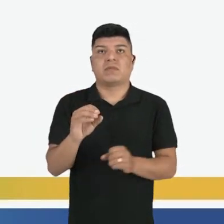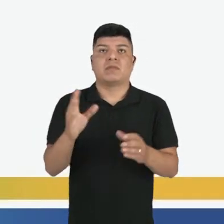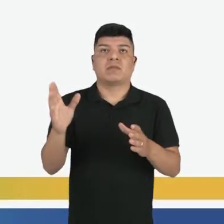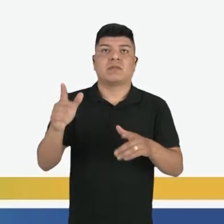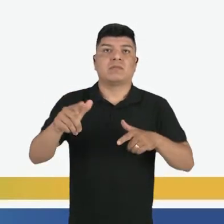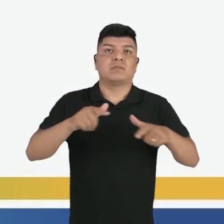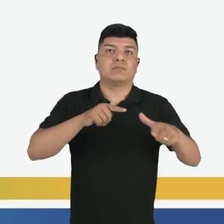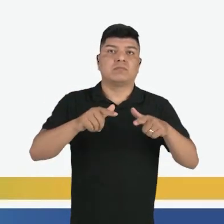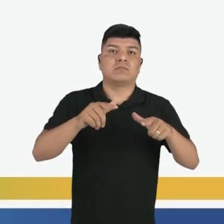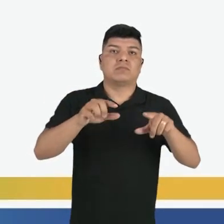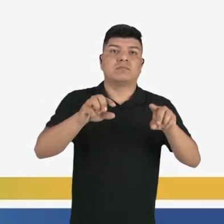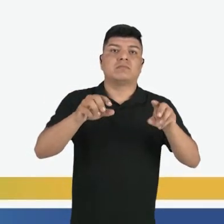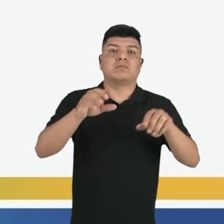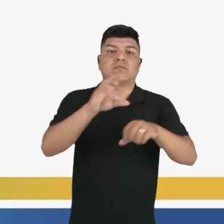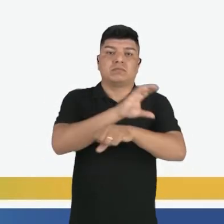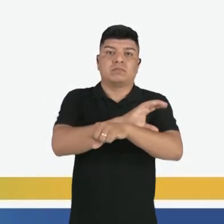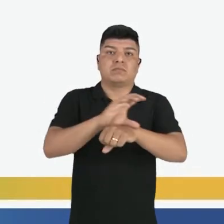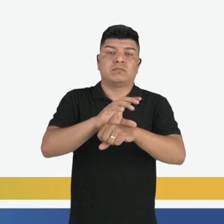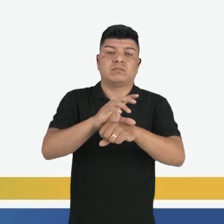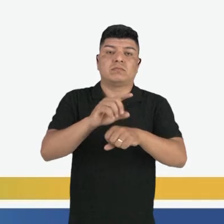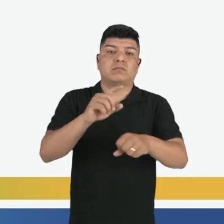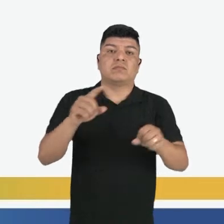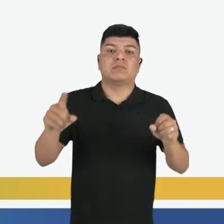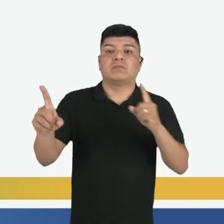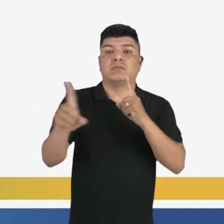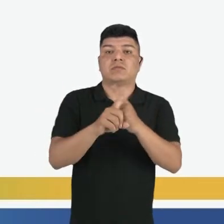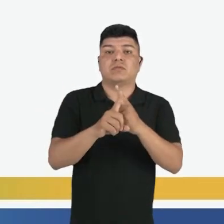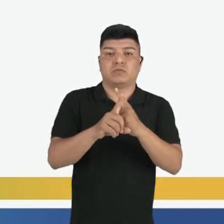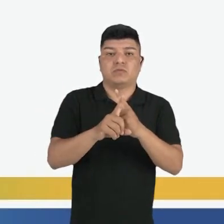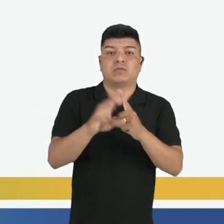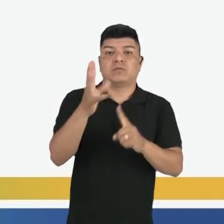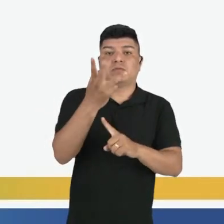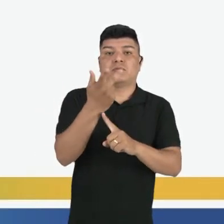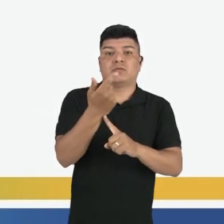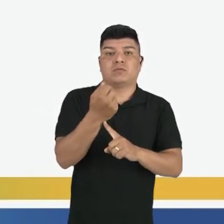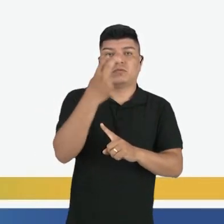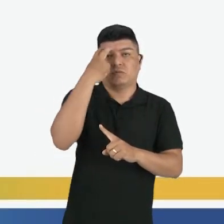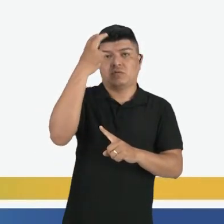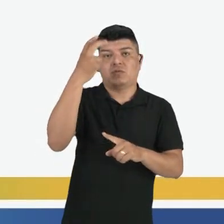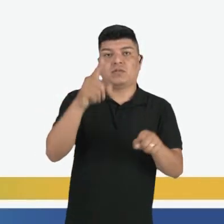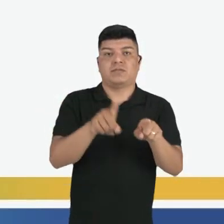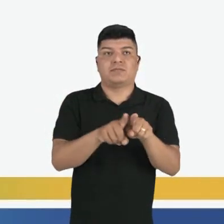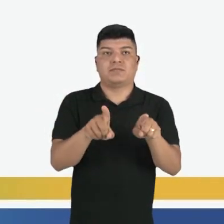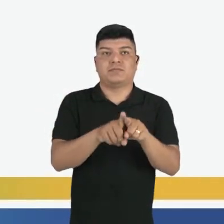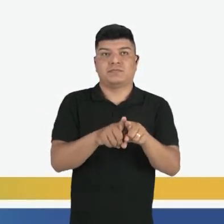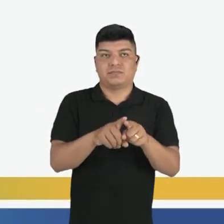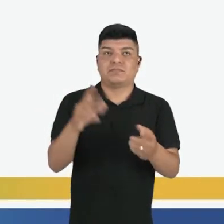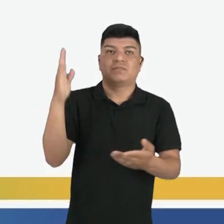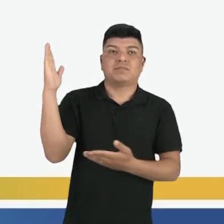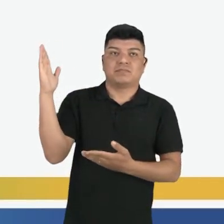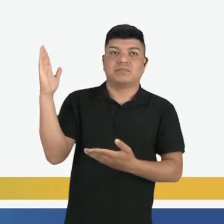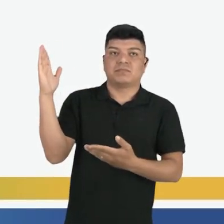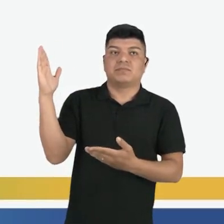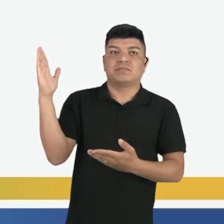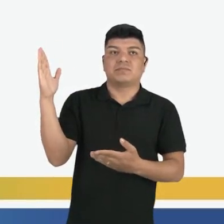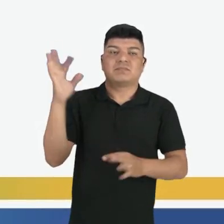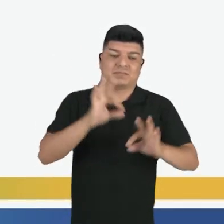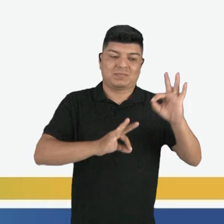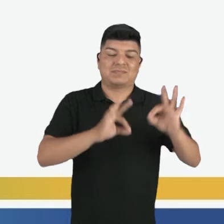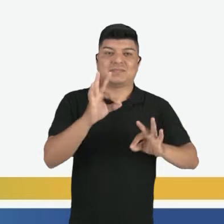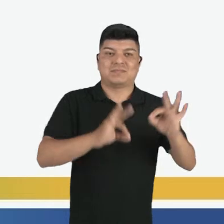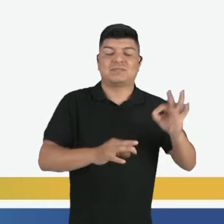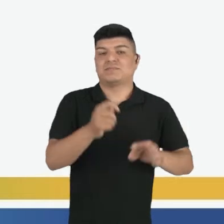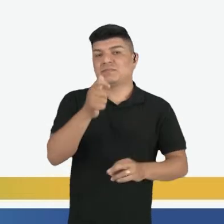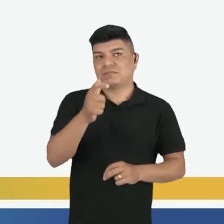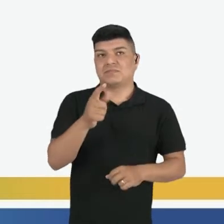atividades culturais e ponto de encontro de artistas intelectuais. Um casarão que foi revitalizado há